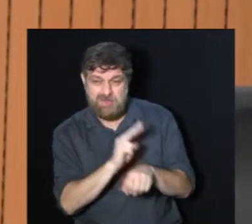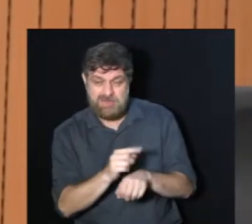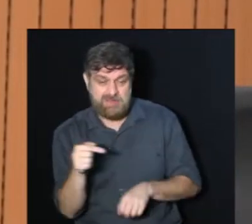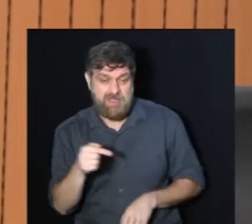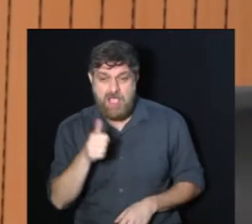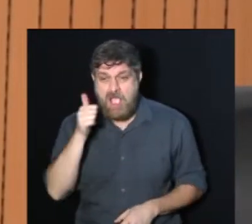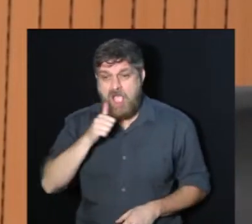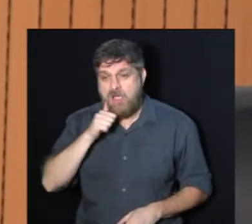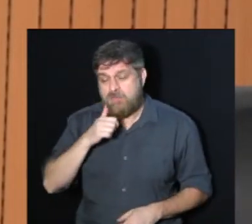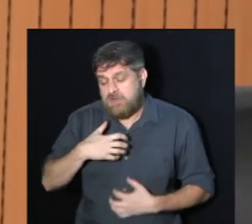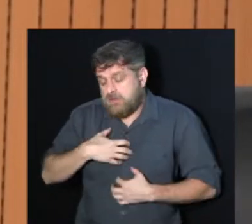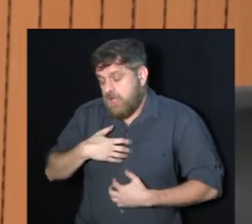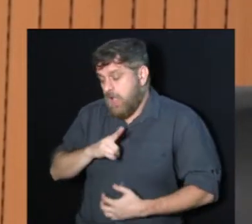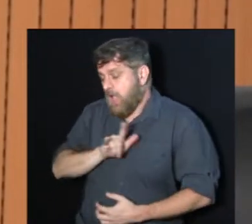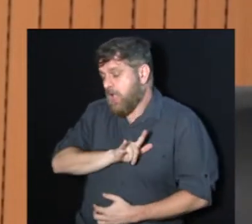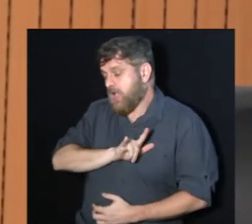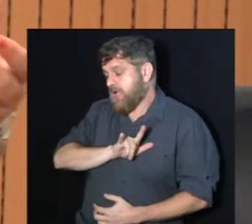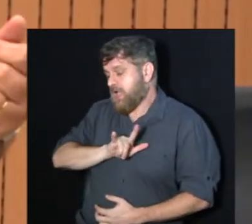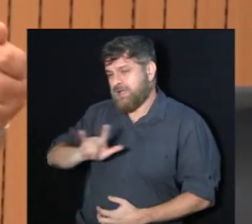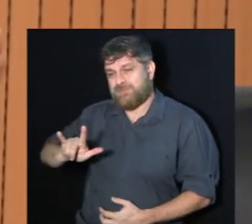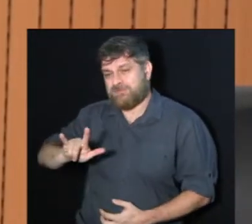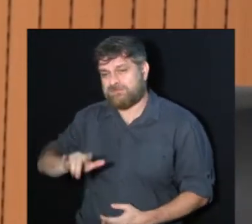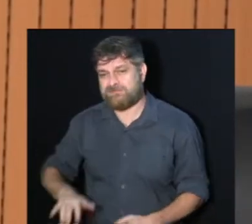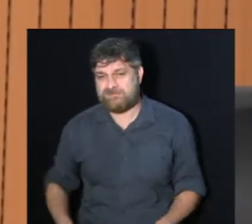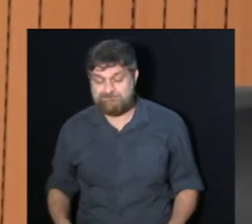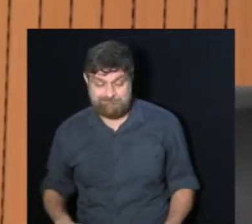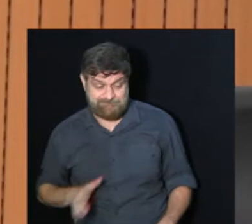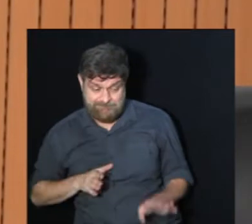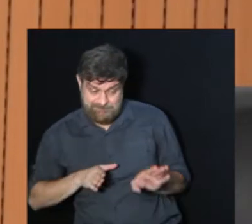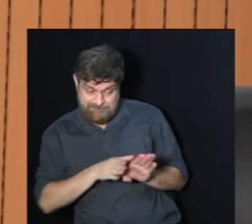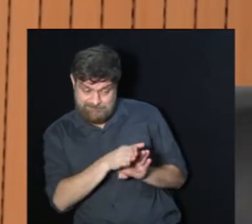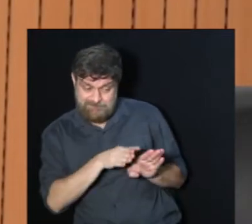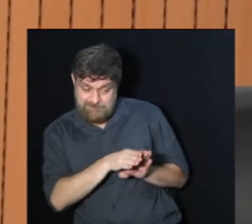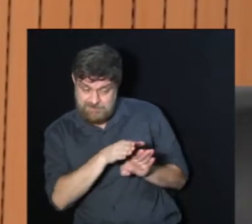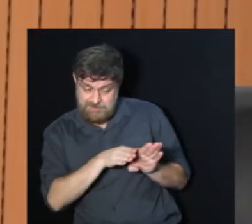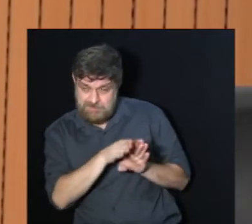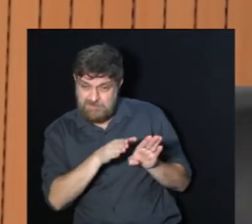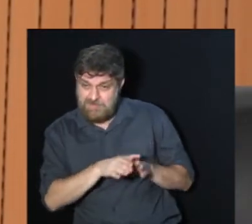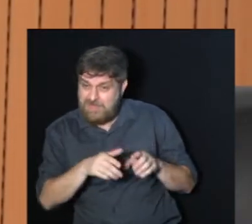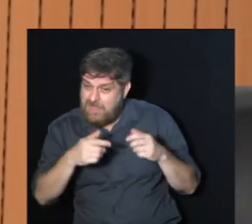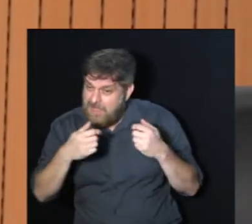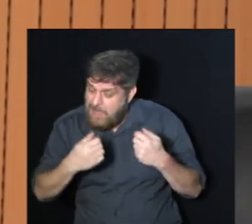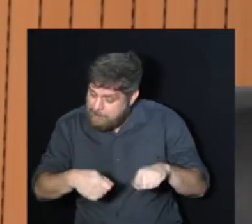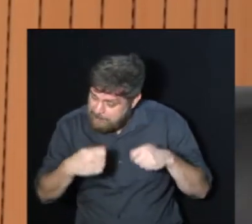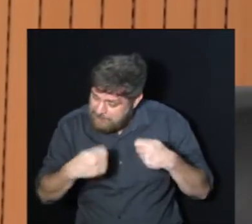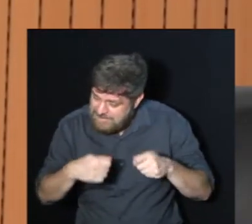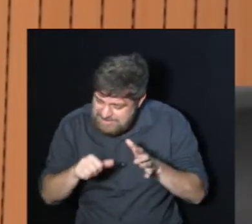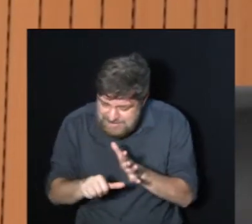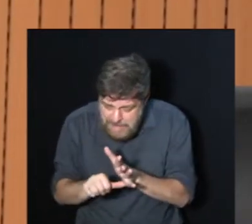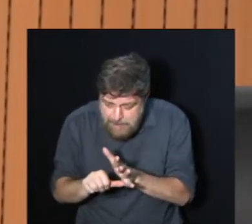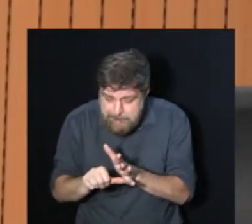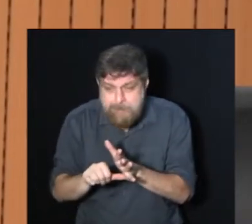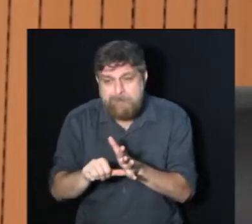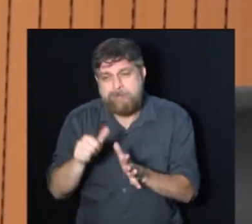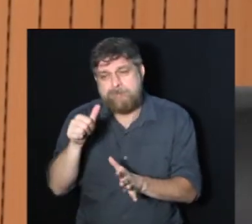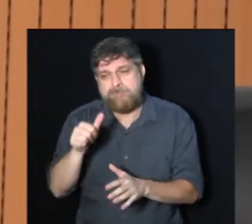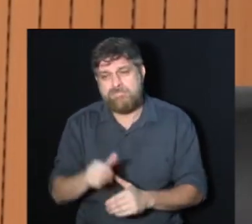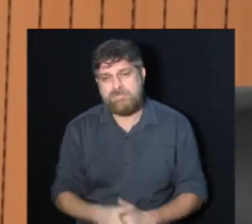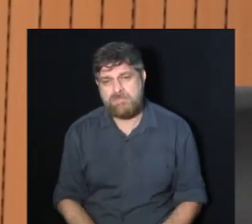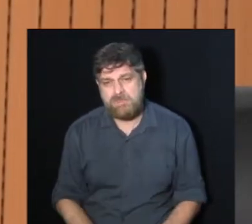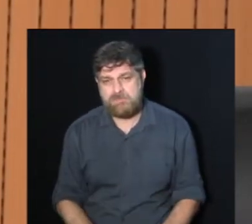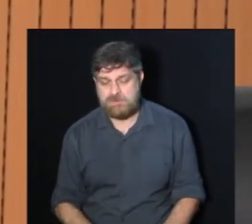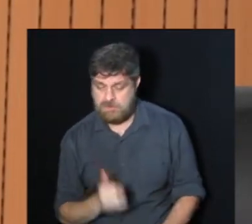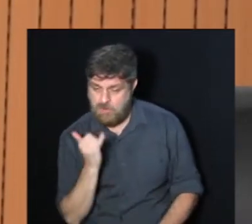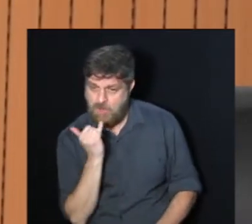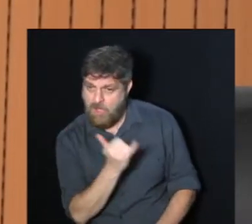sente. E aí a gente diz assim, olha, é preciso a gente buscar primeiro